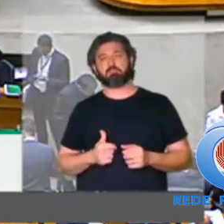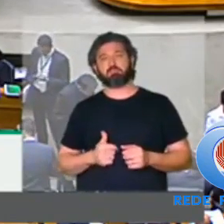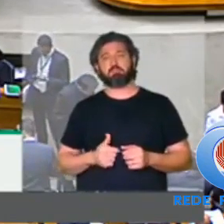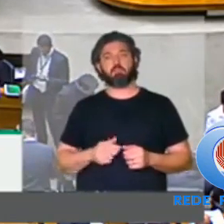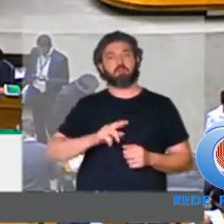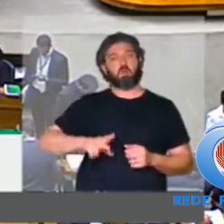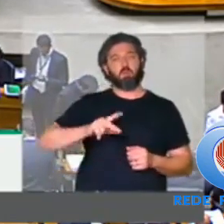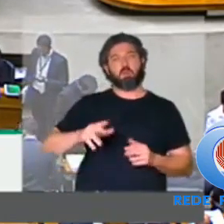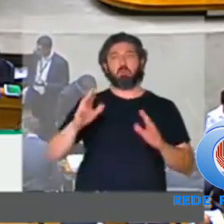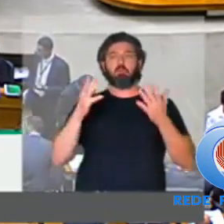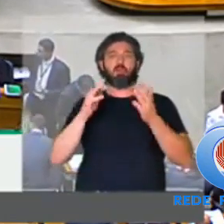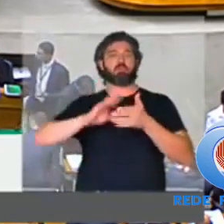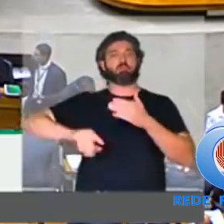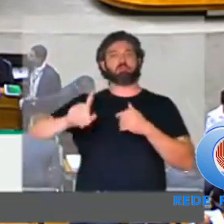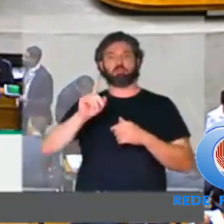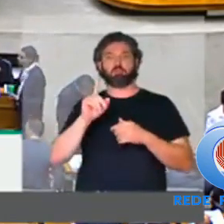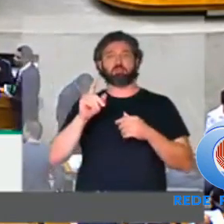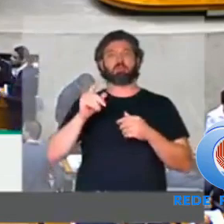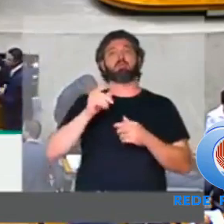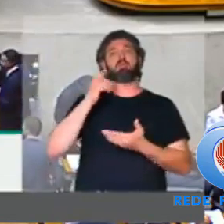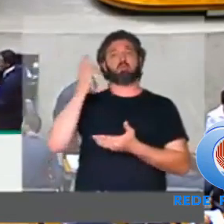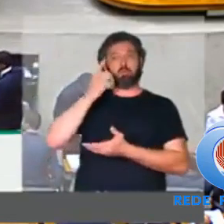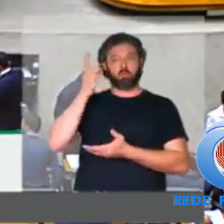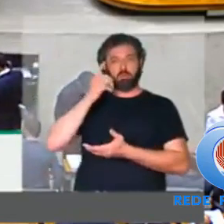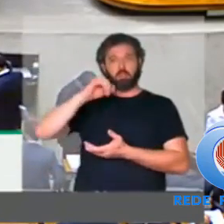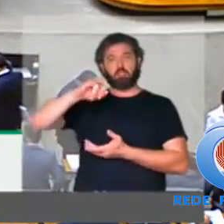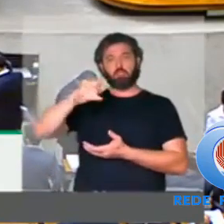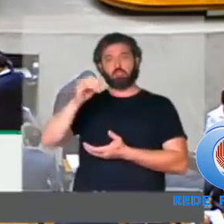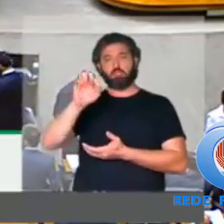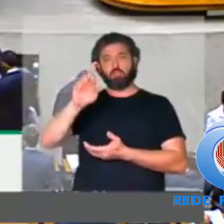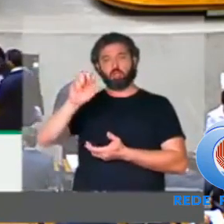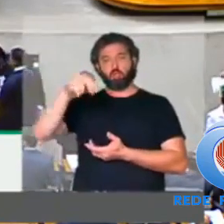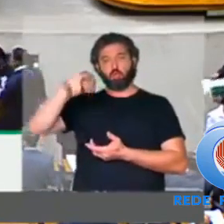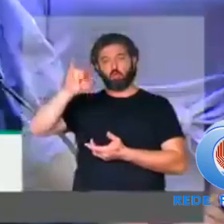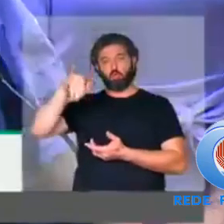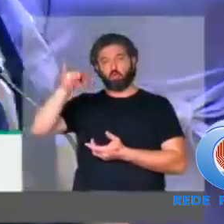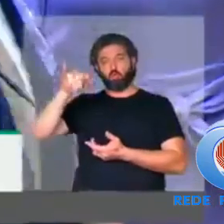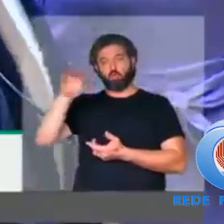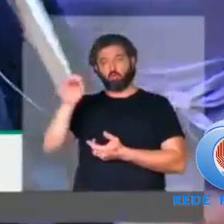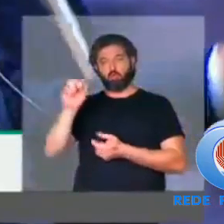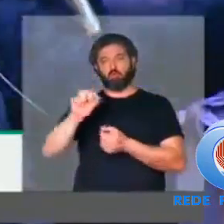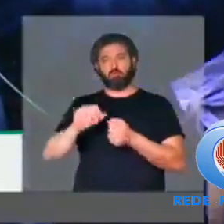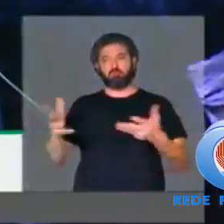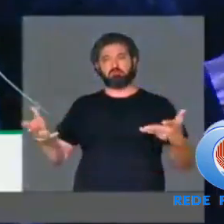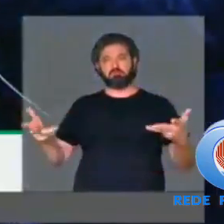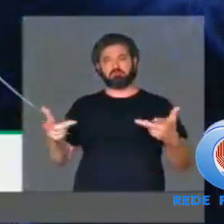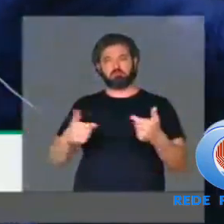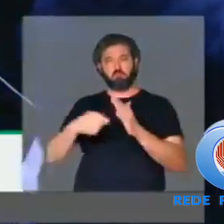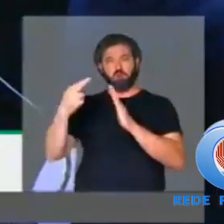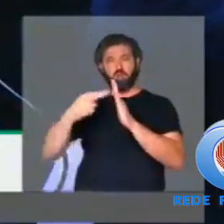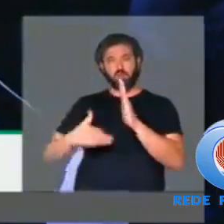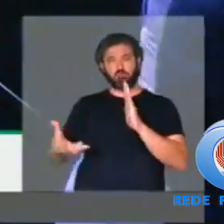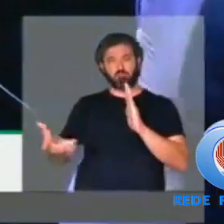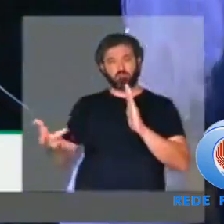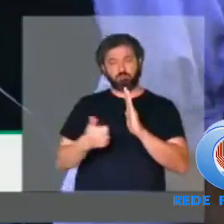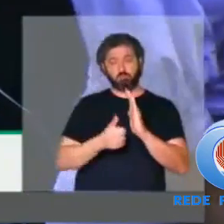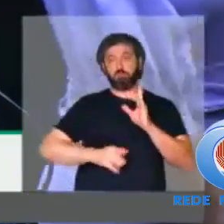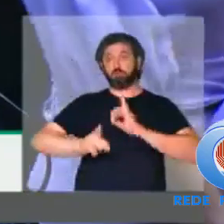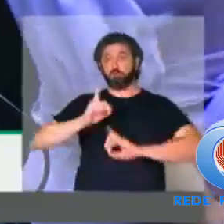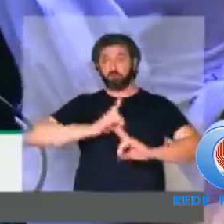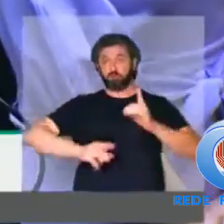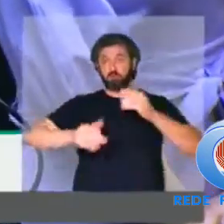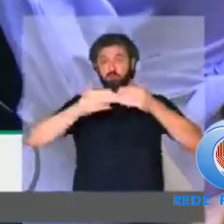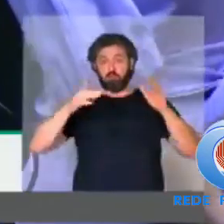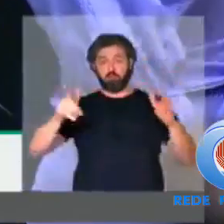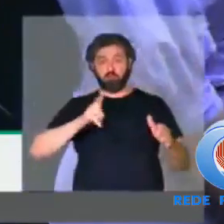de parabenizar o deputado Jerônimo Gergen pelo brilhante relatório, pelo